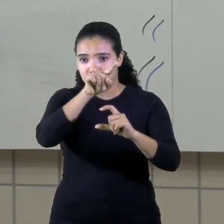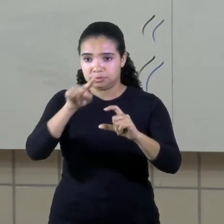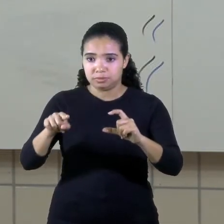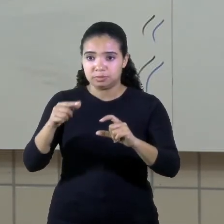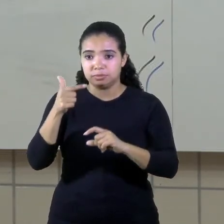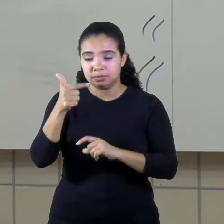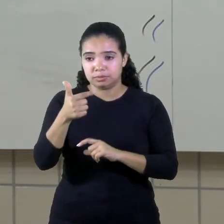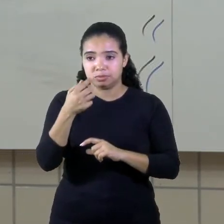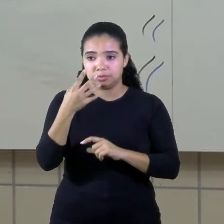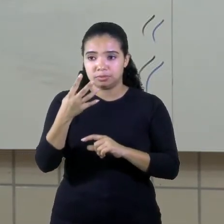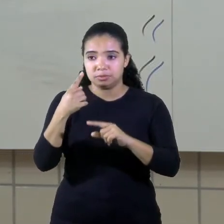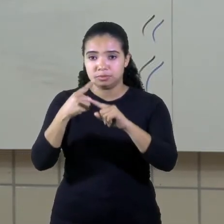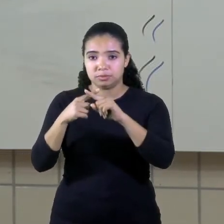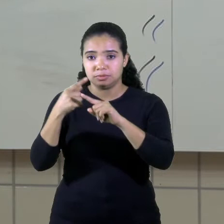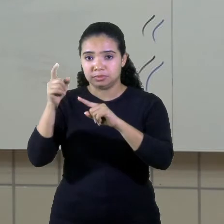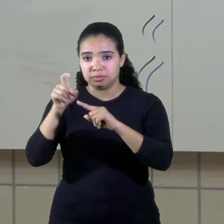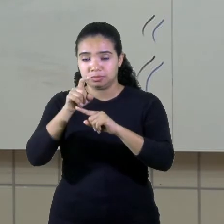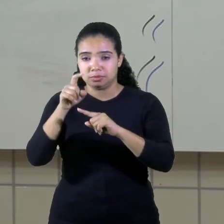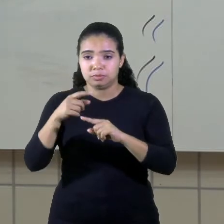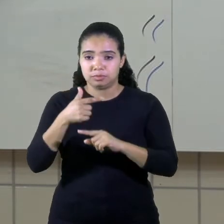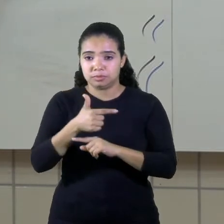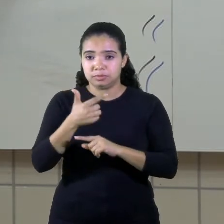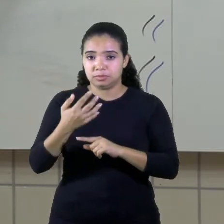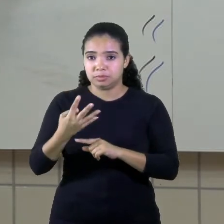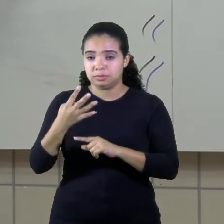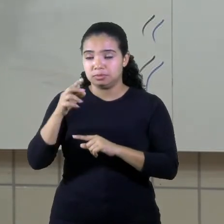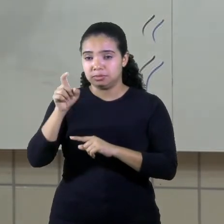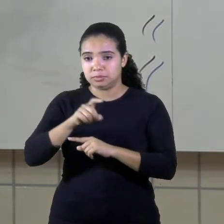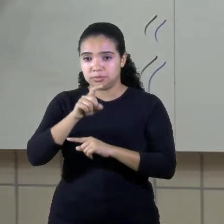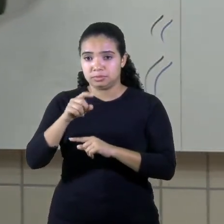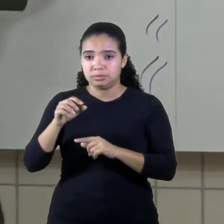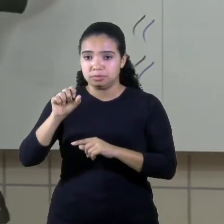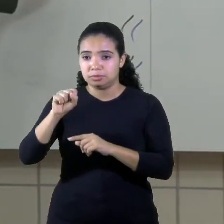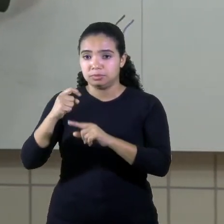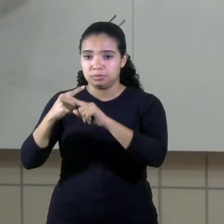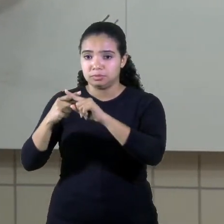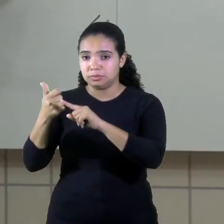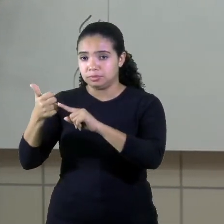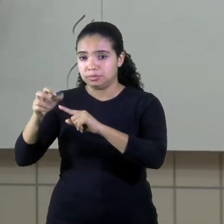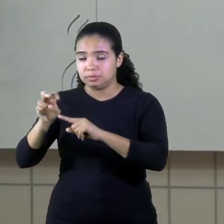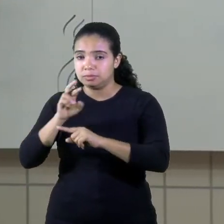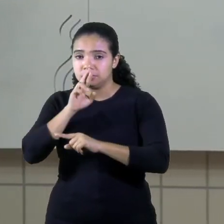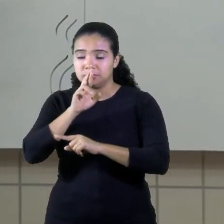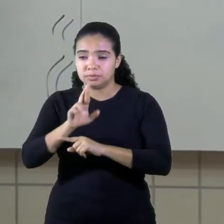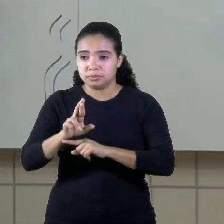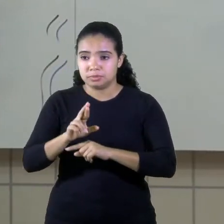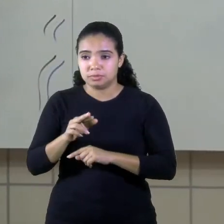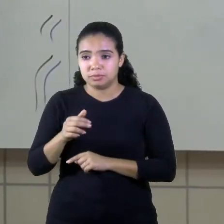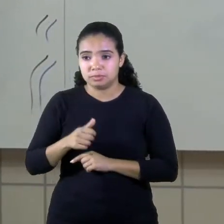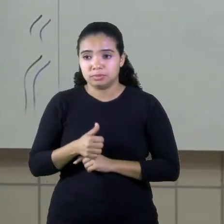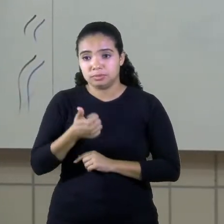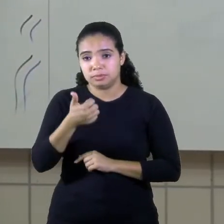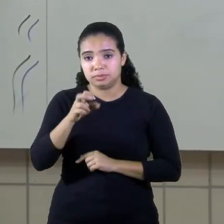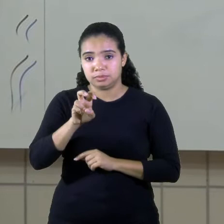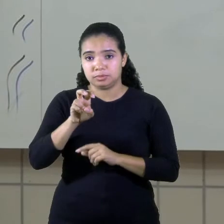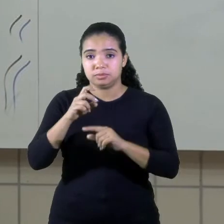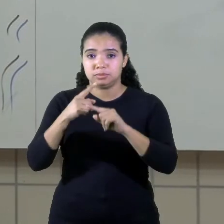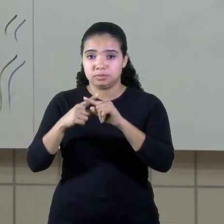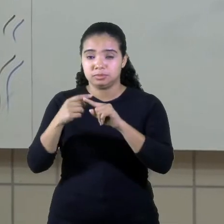24x, e 8 vezes 15. Façamos aqui, 15 vezes